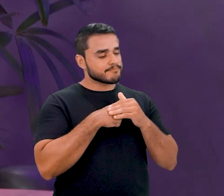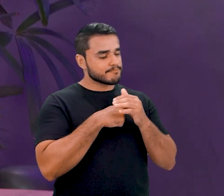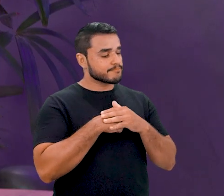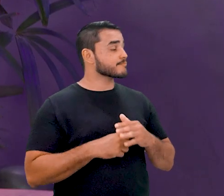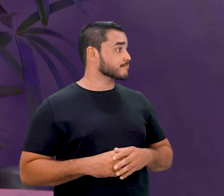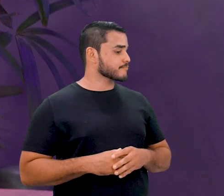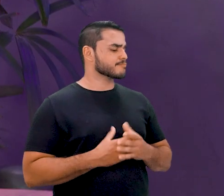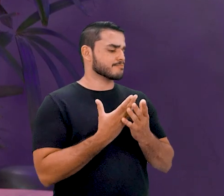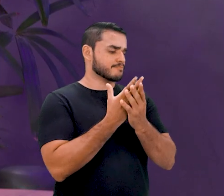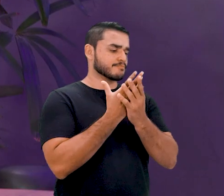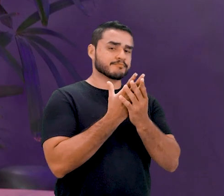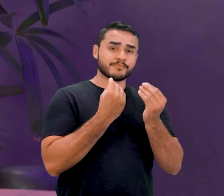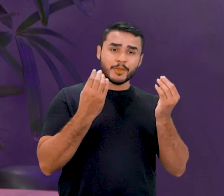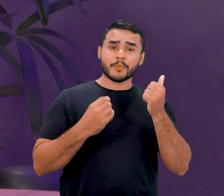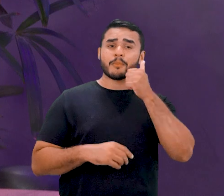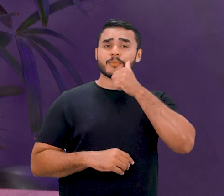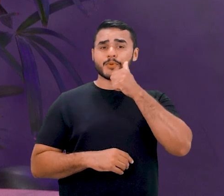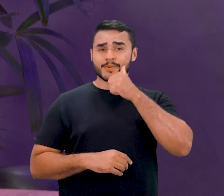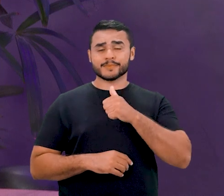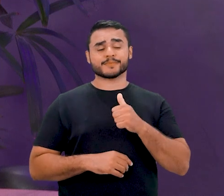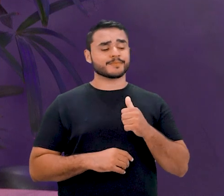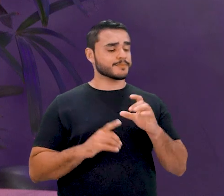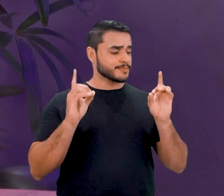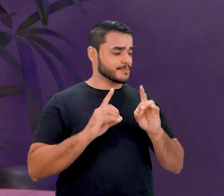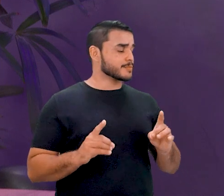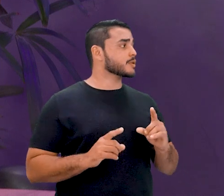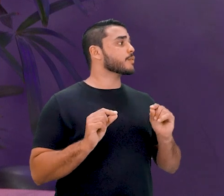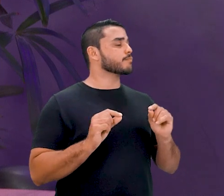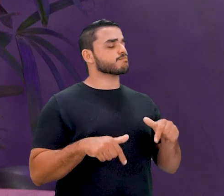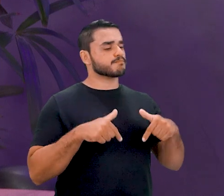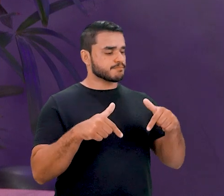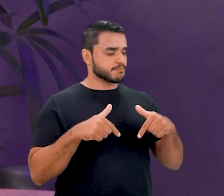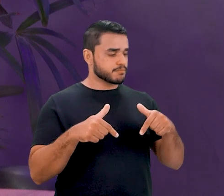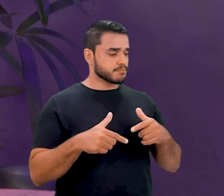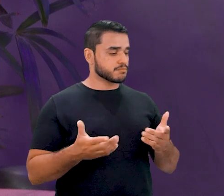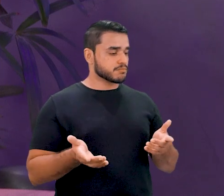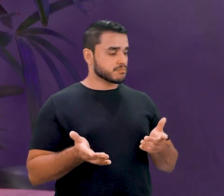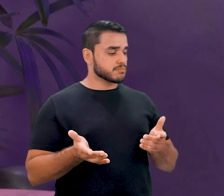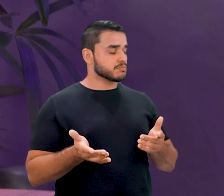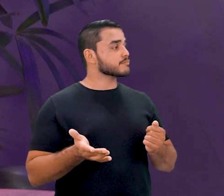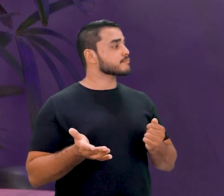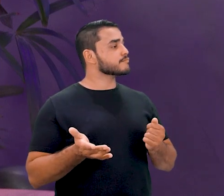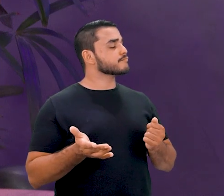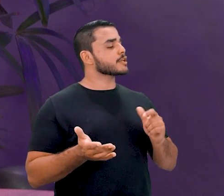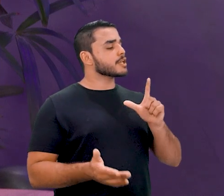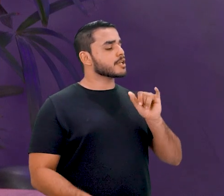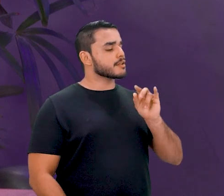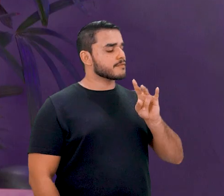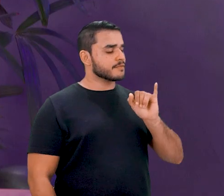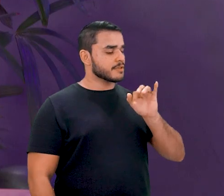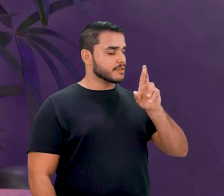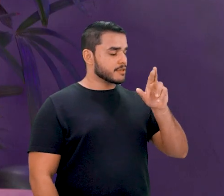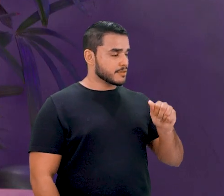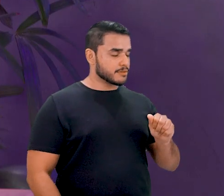E muitas mulheres com deficiência que têm atuado fortemente. Tamile Vieira na cultura, sabe?